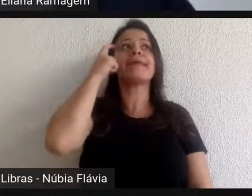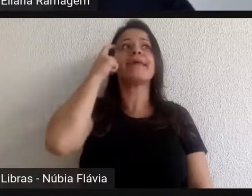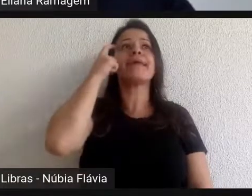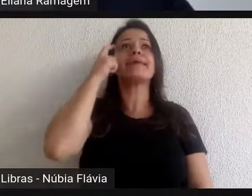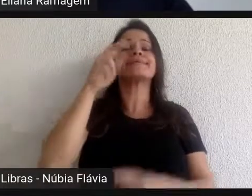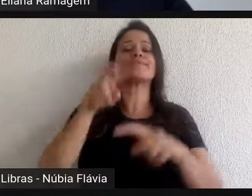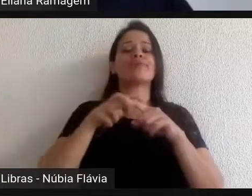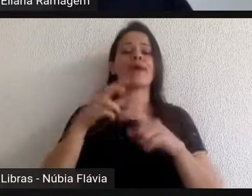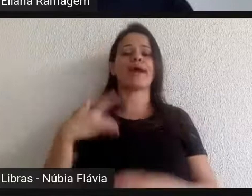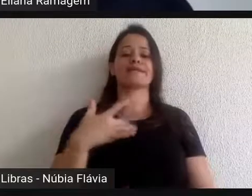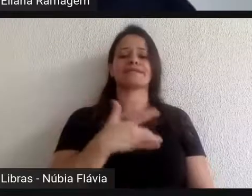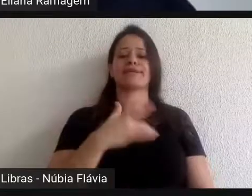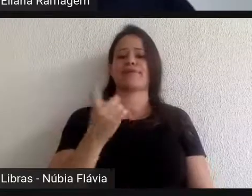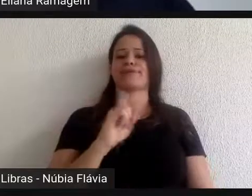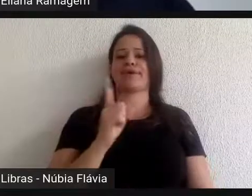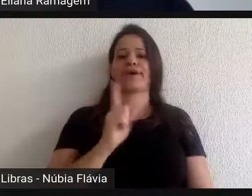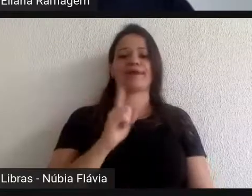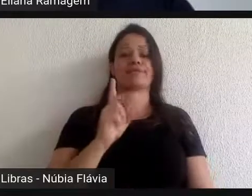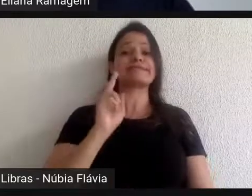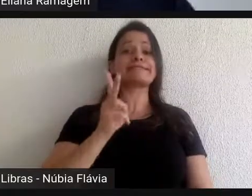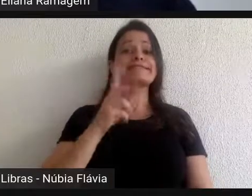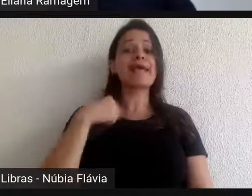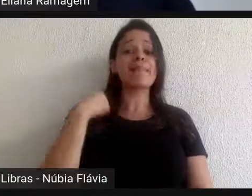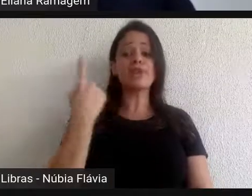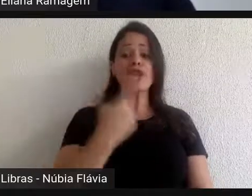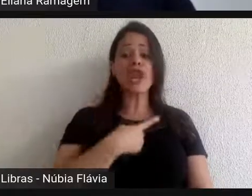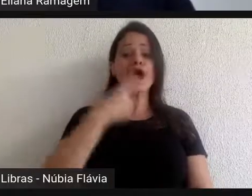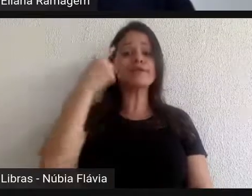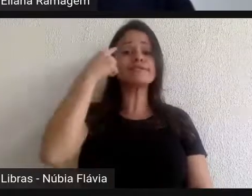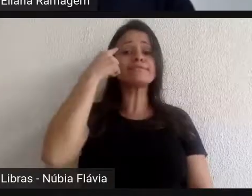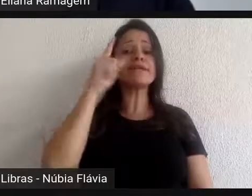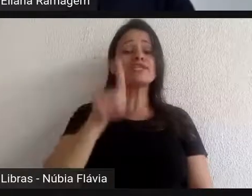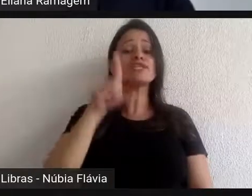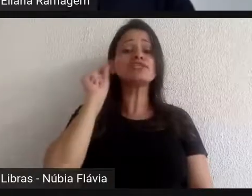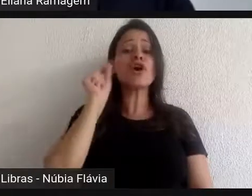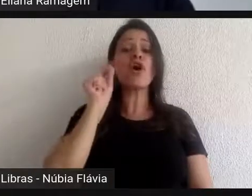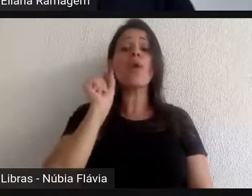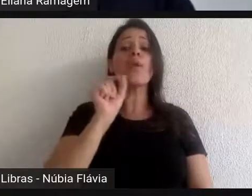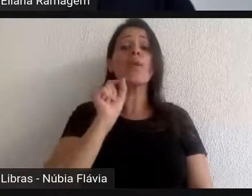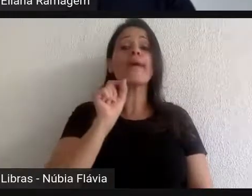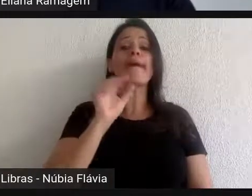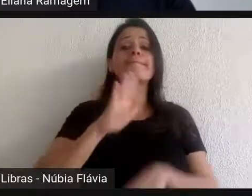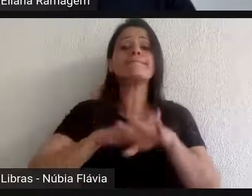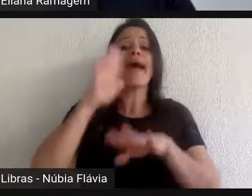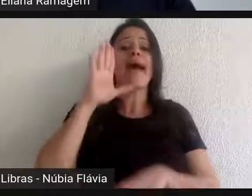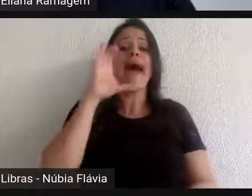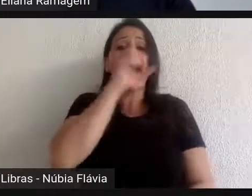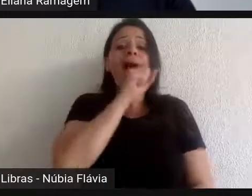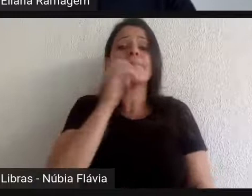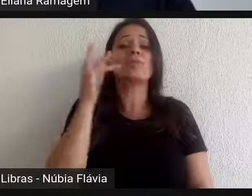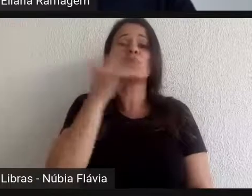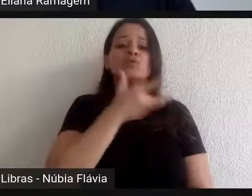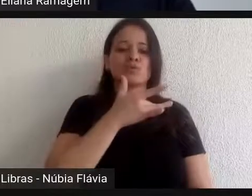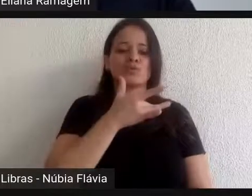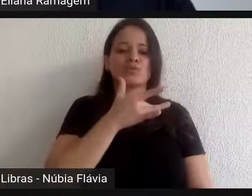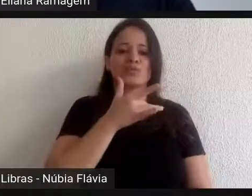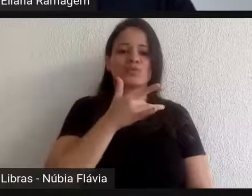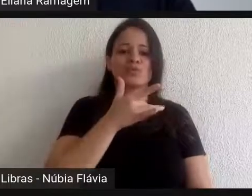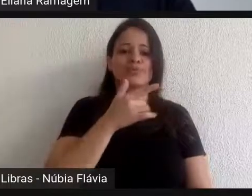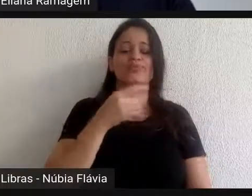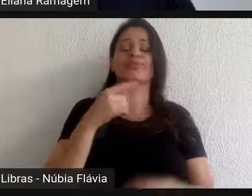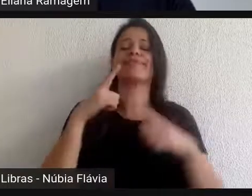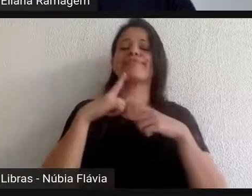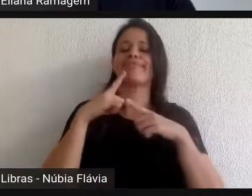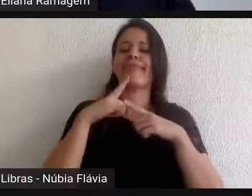são racionais e conscientes da forma que a gente acha que elas são, né? Então existem